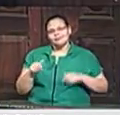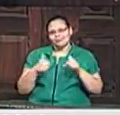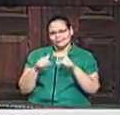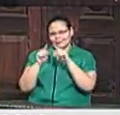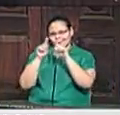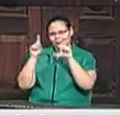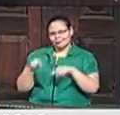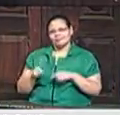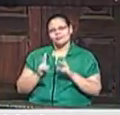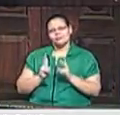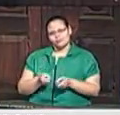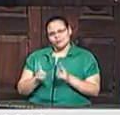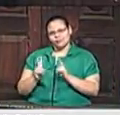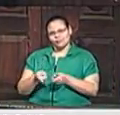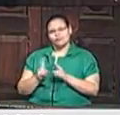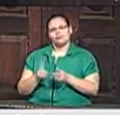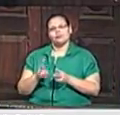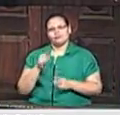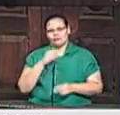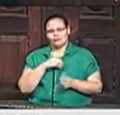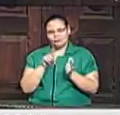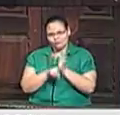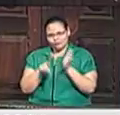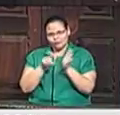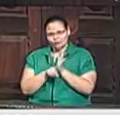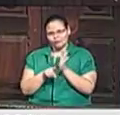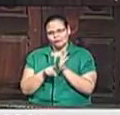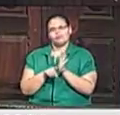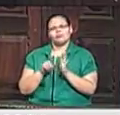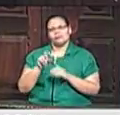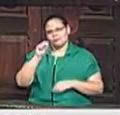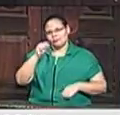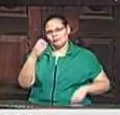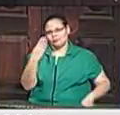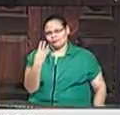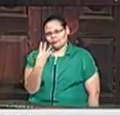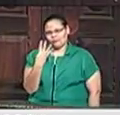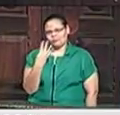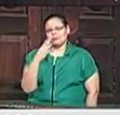continuaram contribuindo. Então esses 84 bilhões